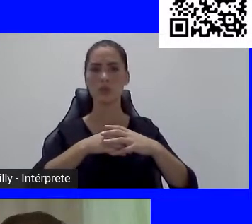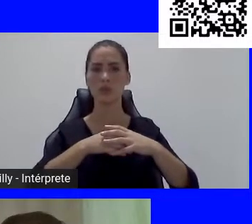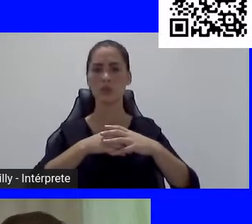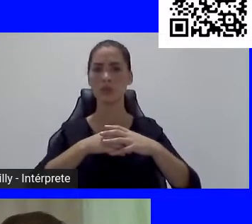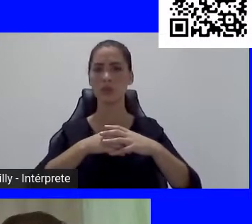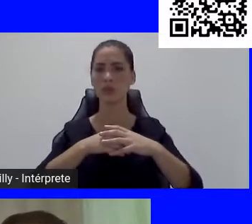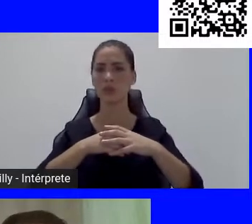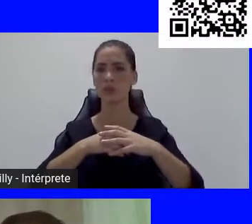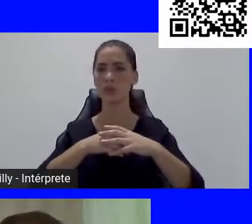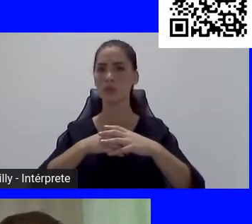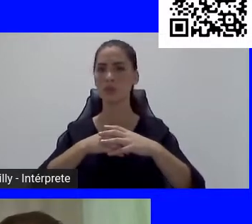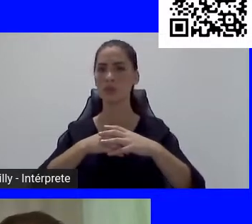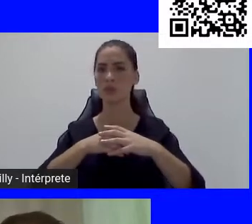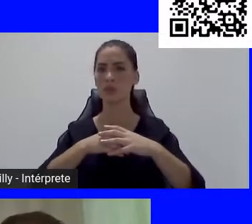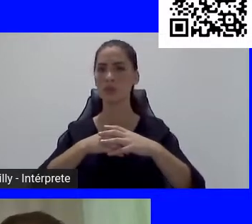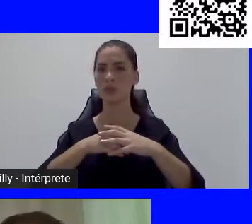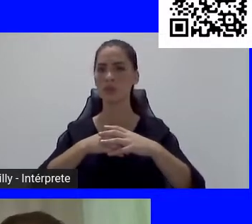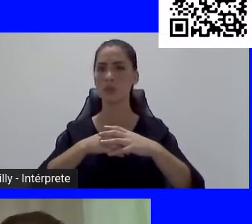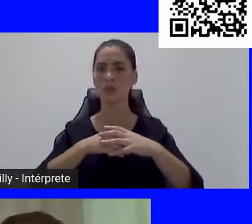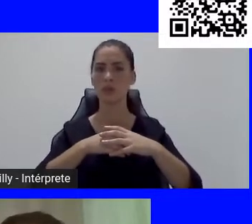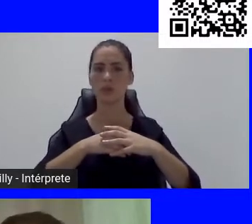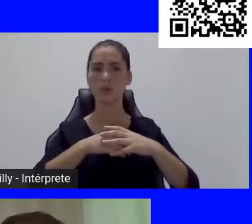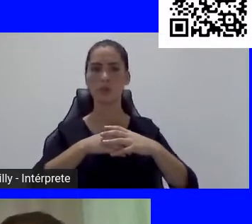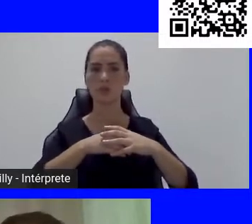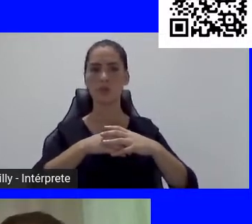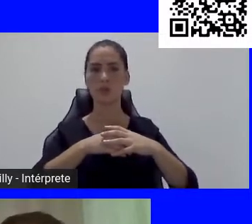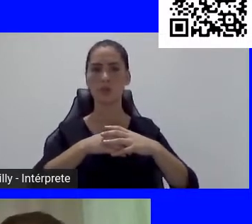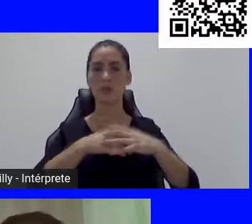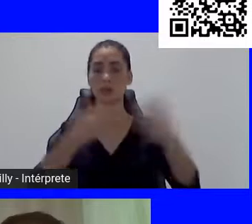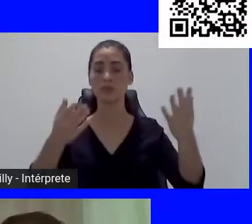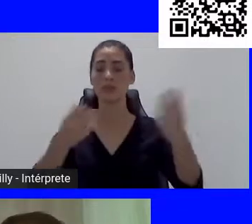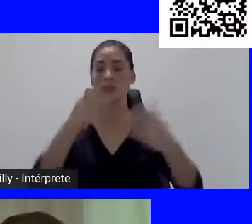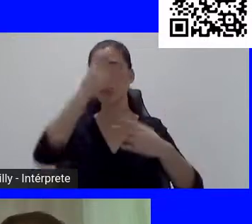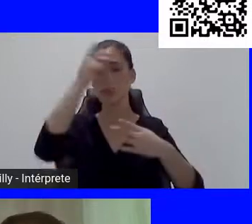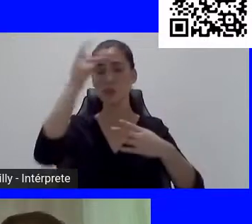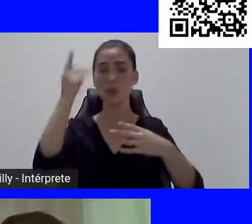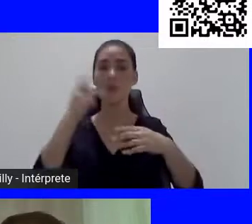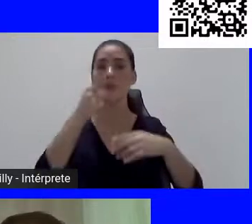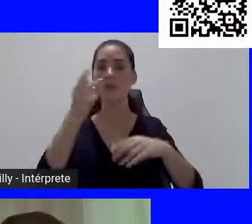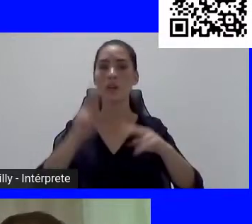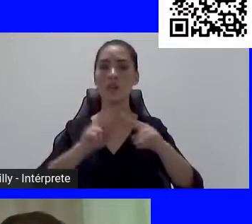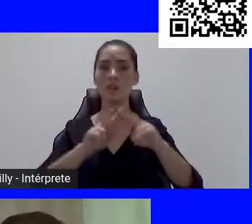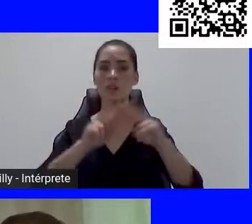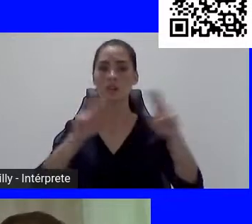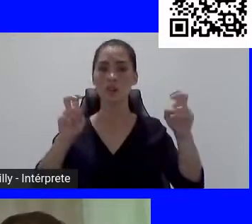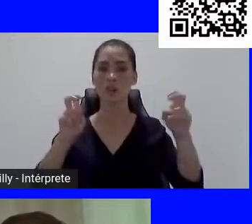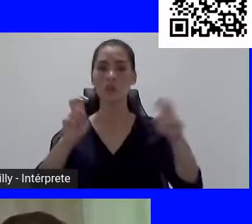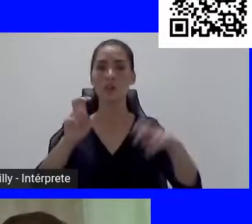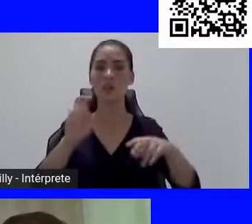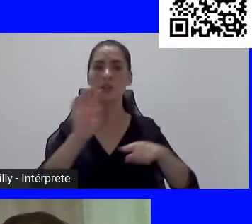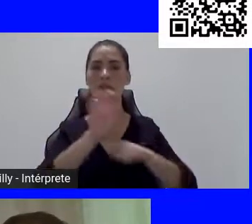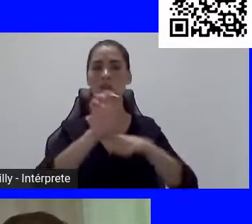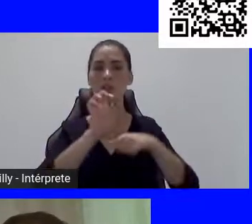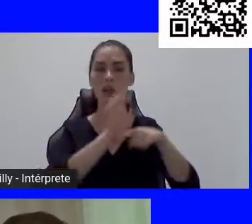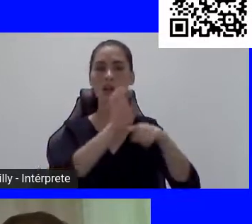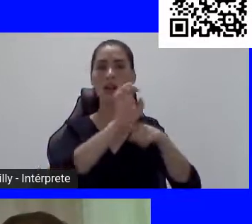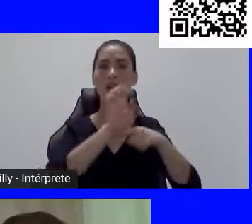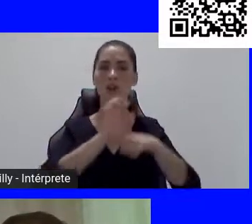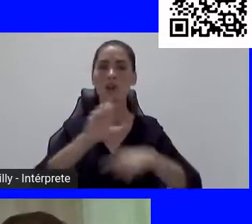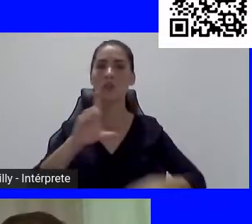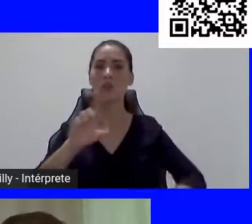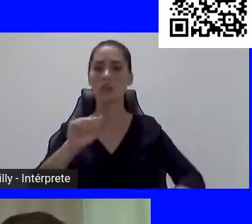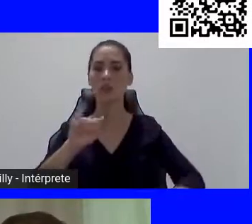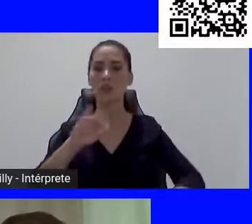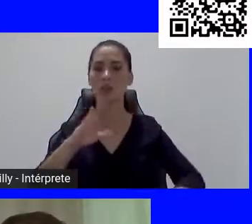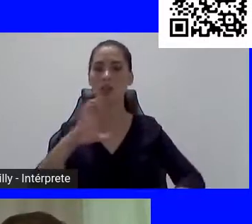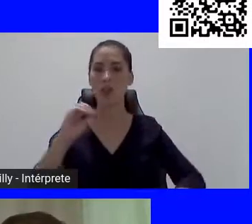as pessoas falam o Estado é laico, e o Estado é laico mesmo, mas ninguém se dissocia daquilo que é, né? Nós somos fruto do meio daquilo